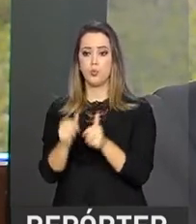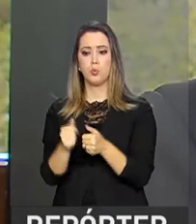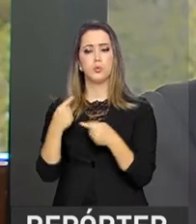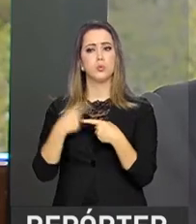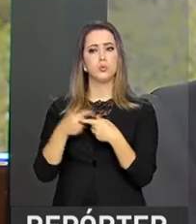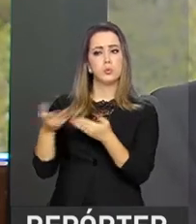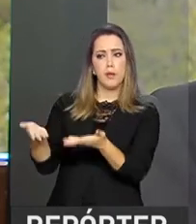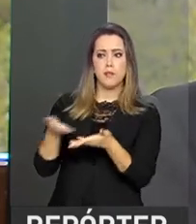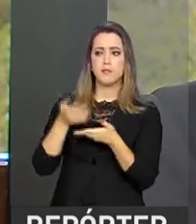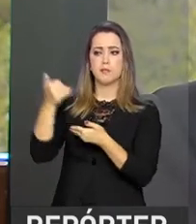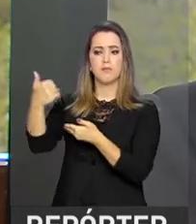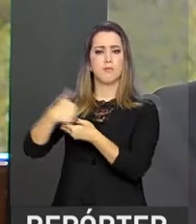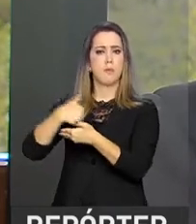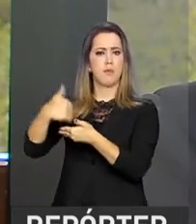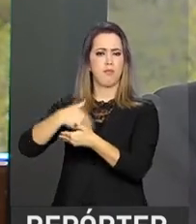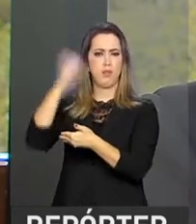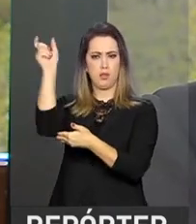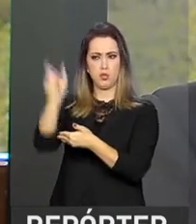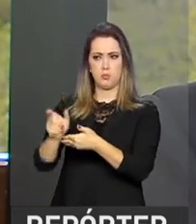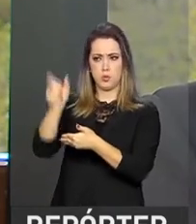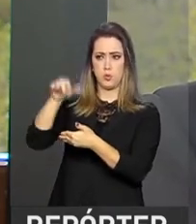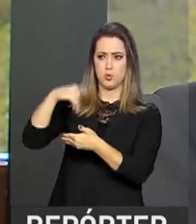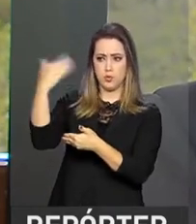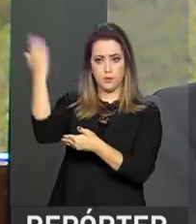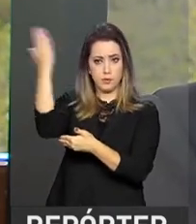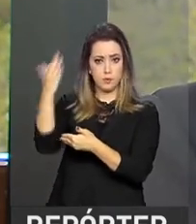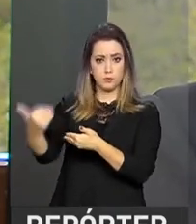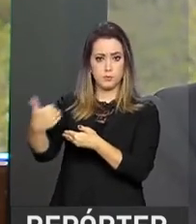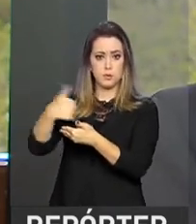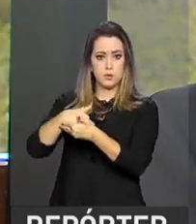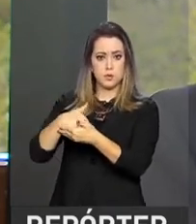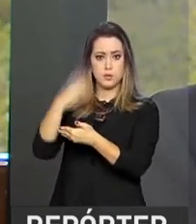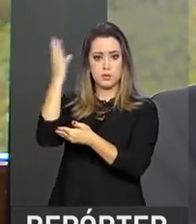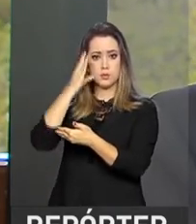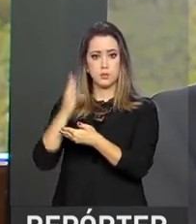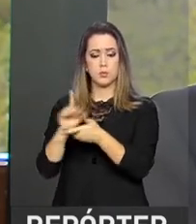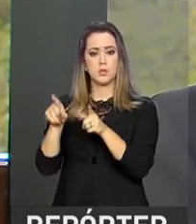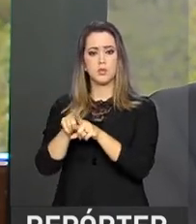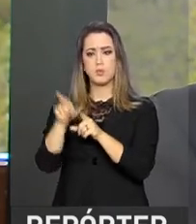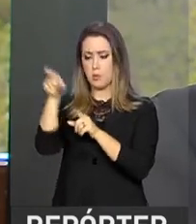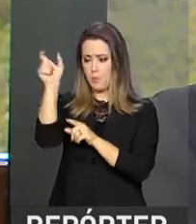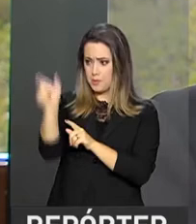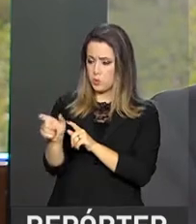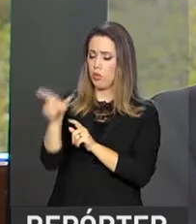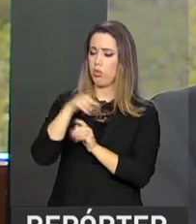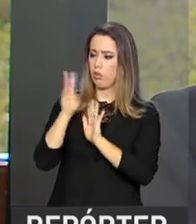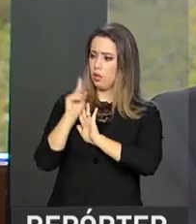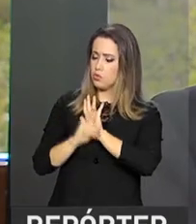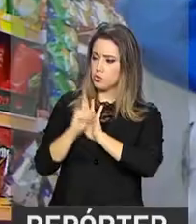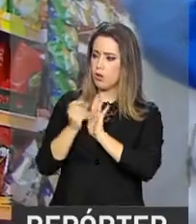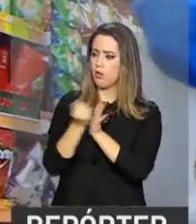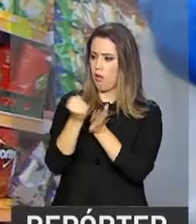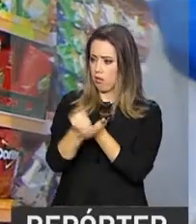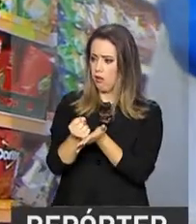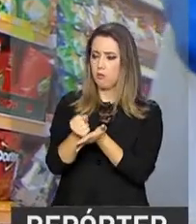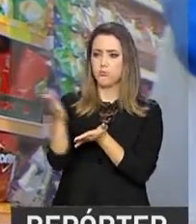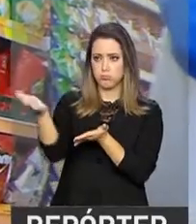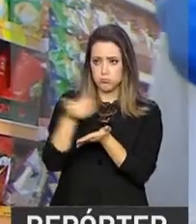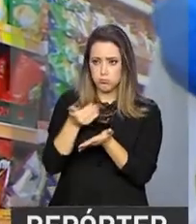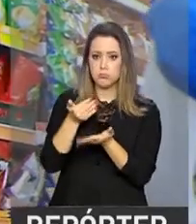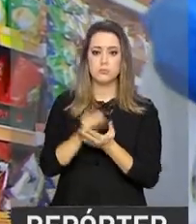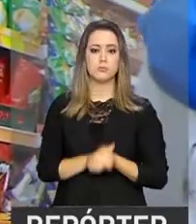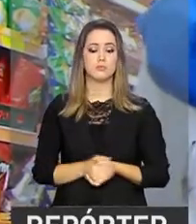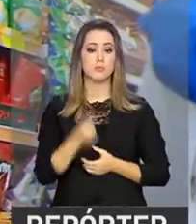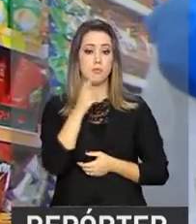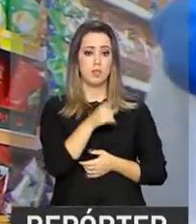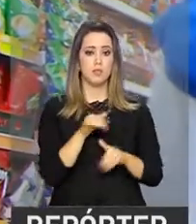imigratória, reconhecendo este imigrante efetivamente como um sujeito de direito. E isso é importantíssimo. Sheriff trabalha